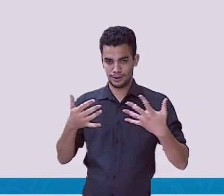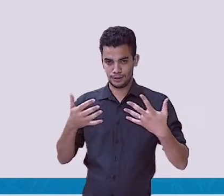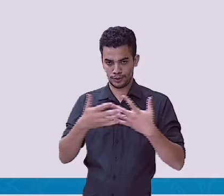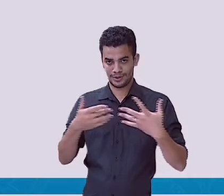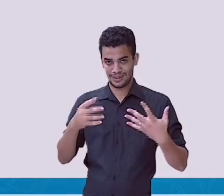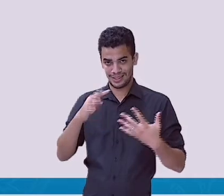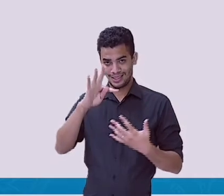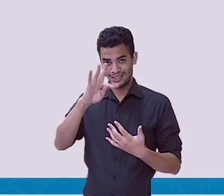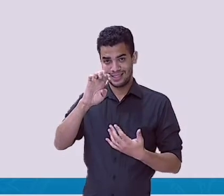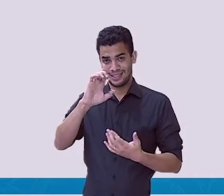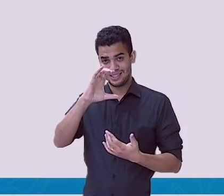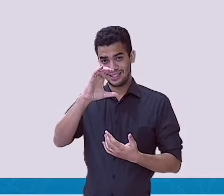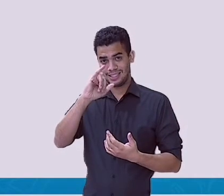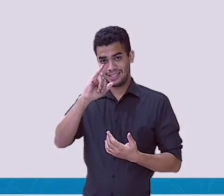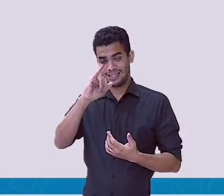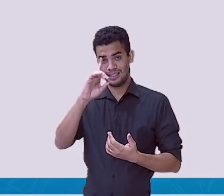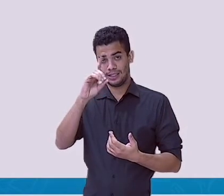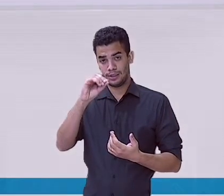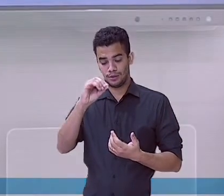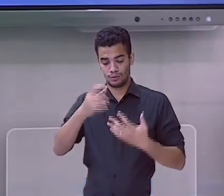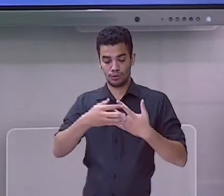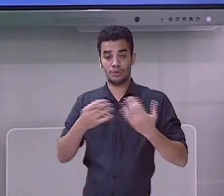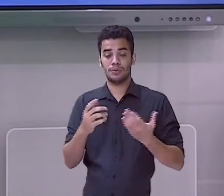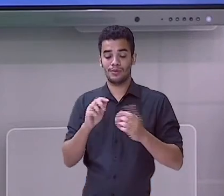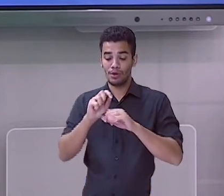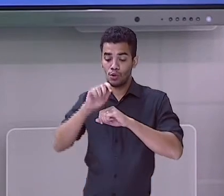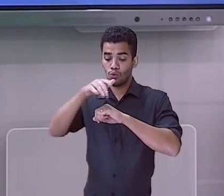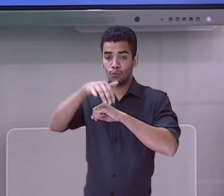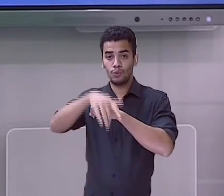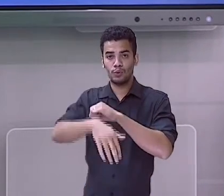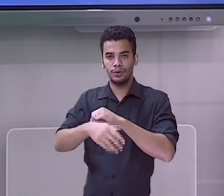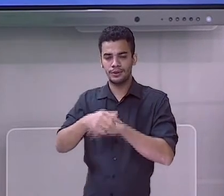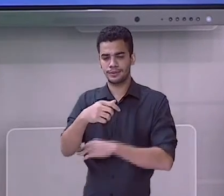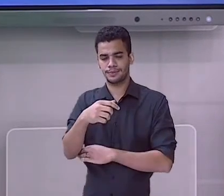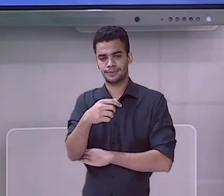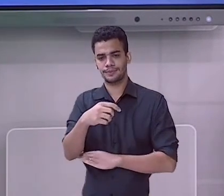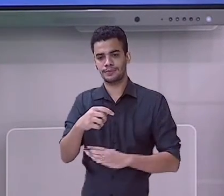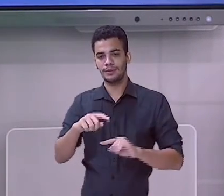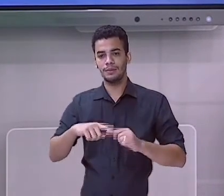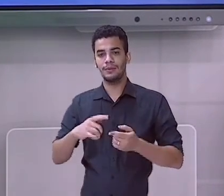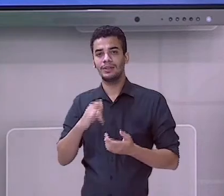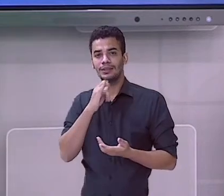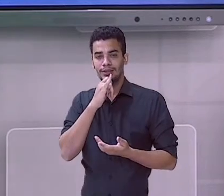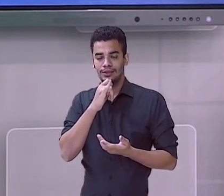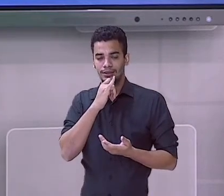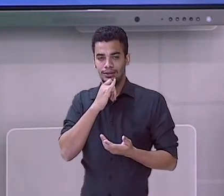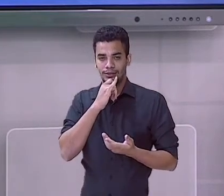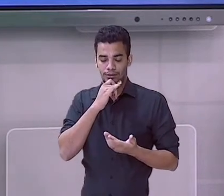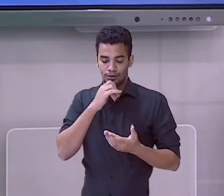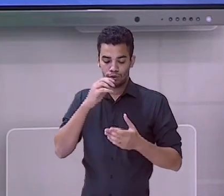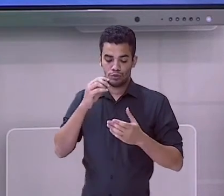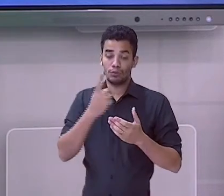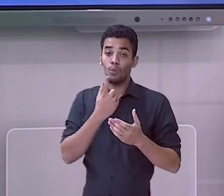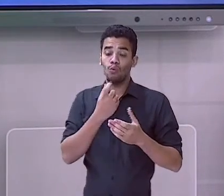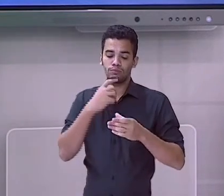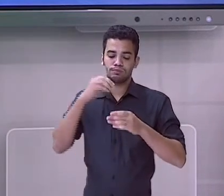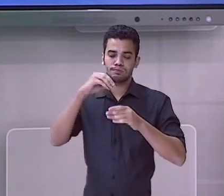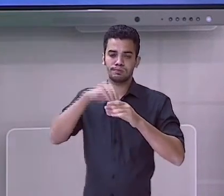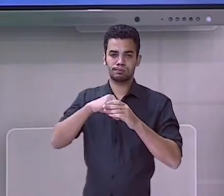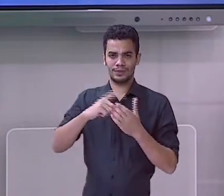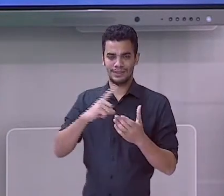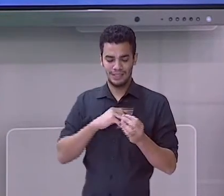coisa. Lá no sangue, existem vários tipos de células que vão ficar suspensas